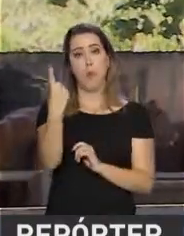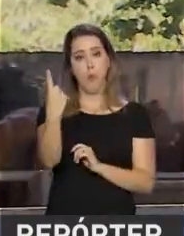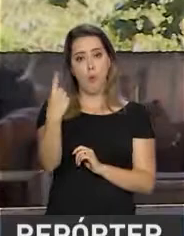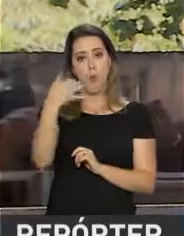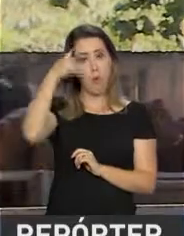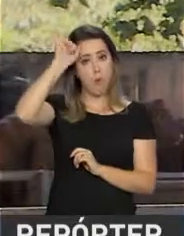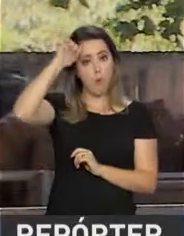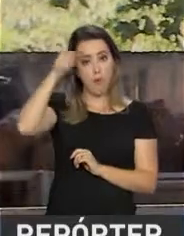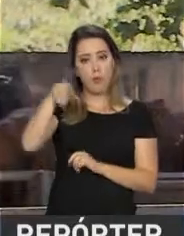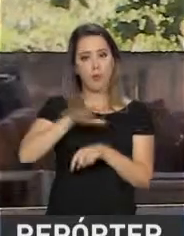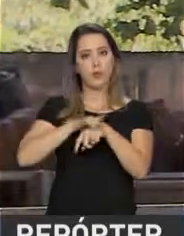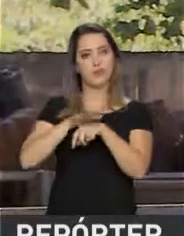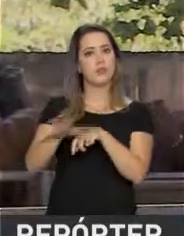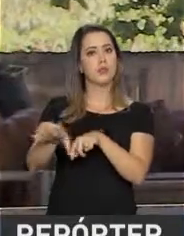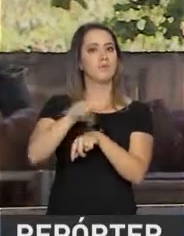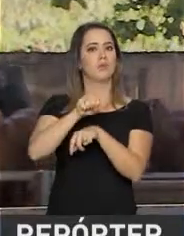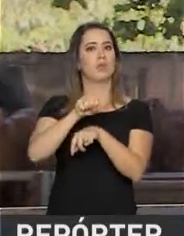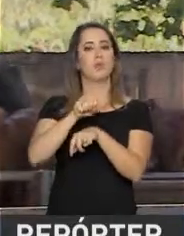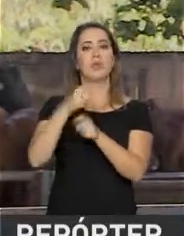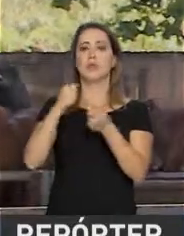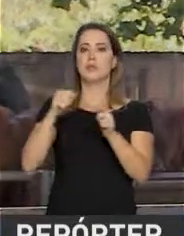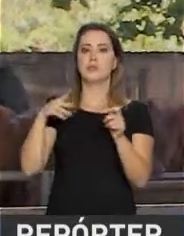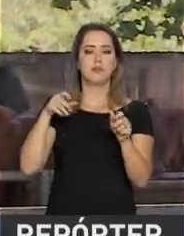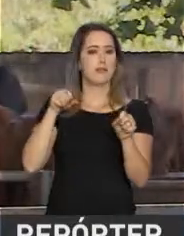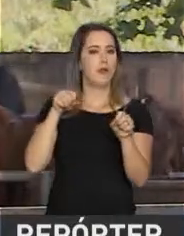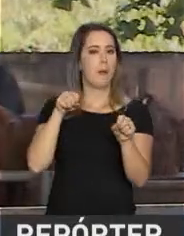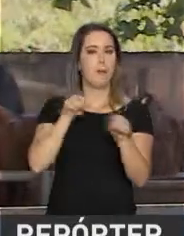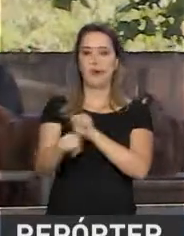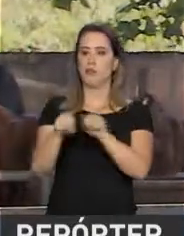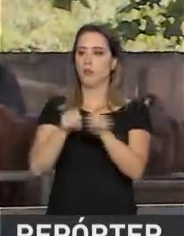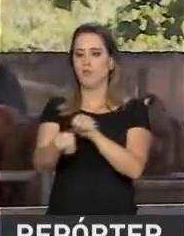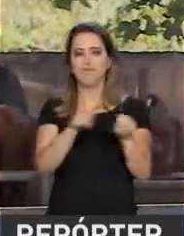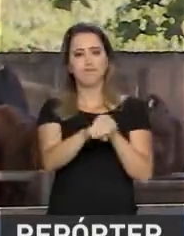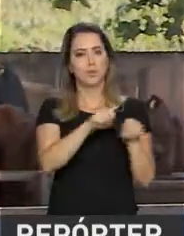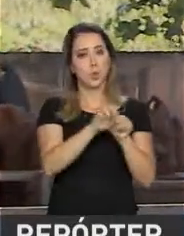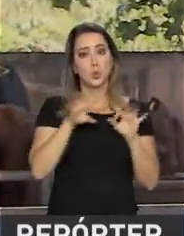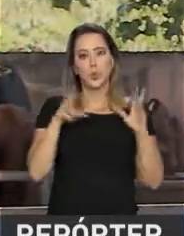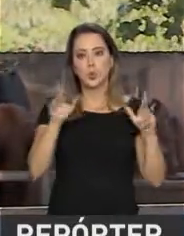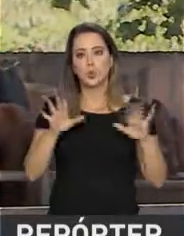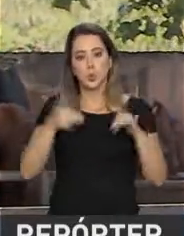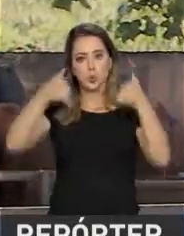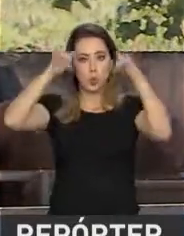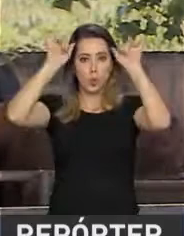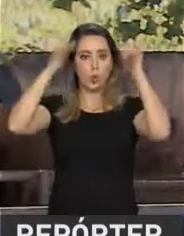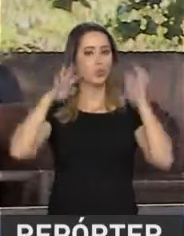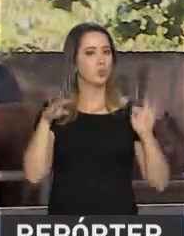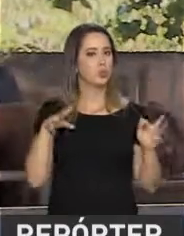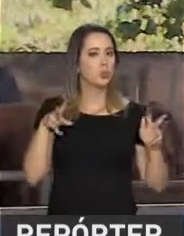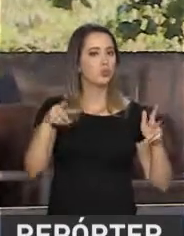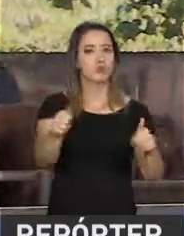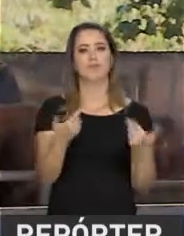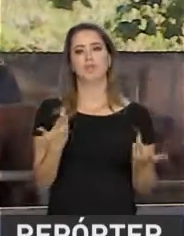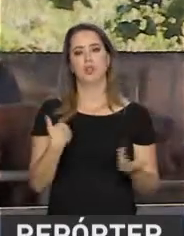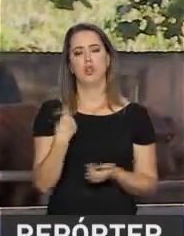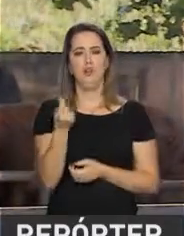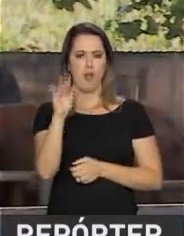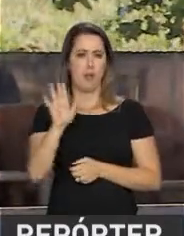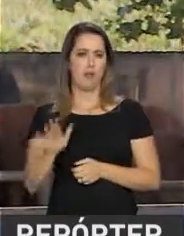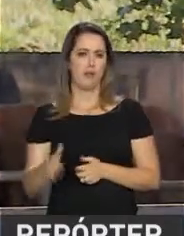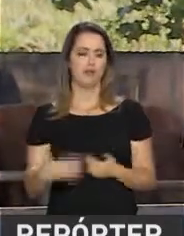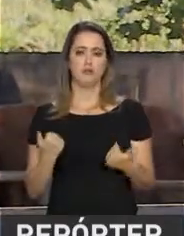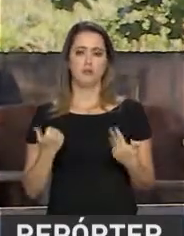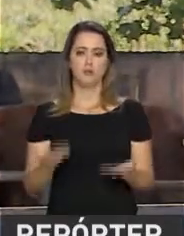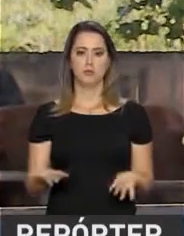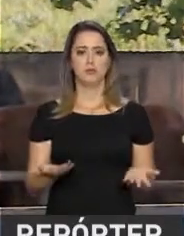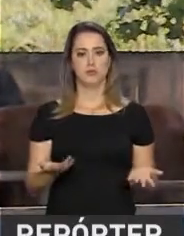já tem que eliminar o rebanho inteiro é um protocolo bem bem perigoso e 1 e um custo barato muito barato